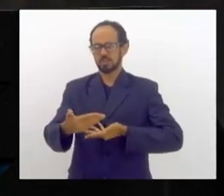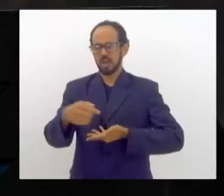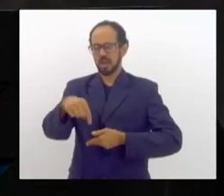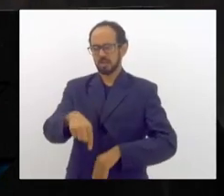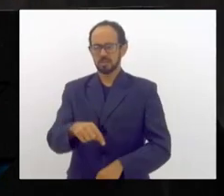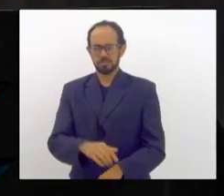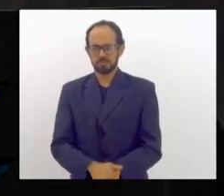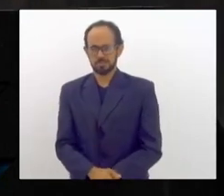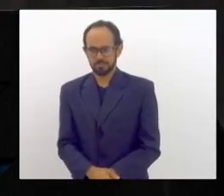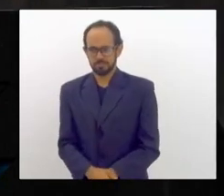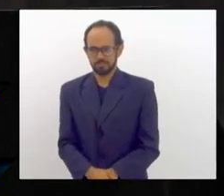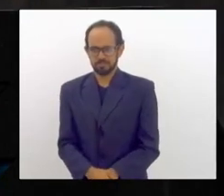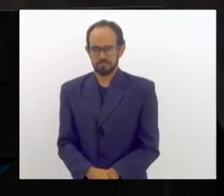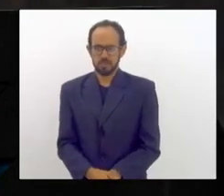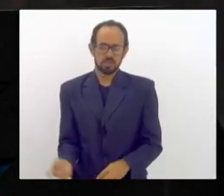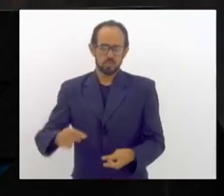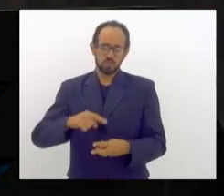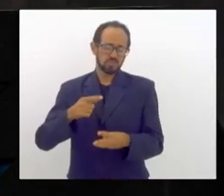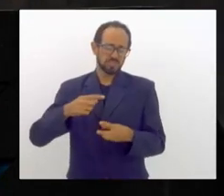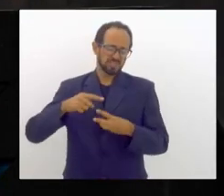casa, que são os três grandes